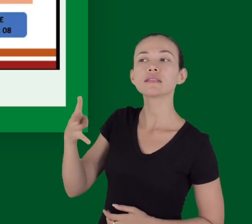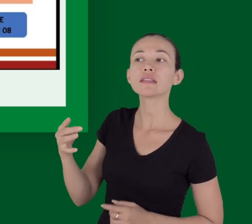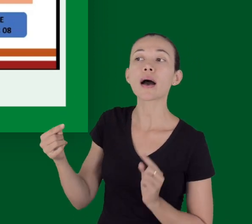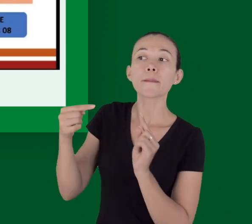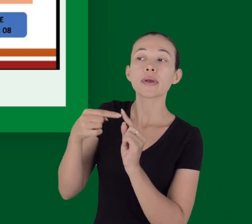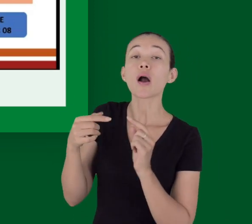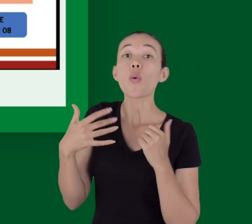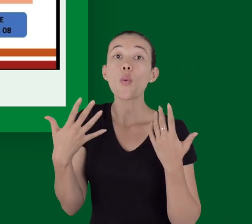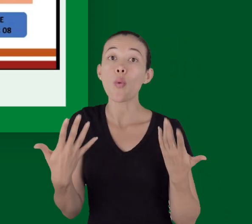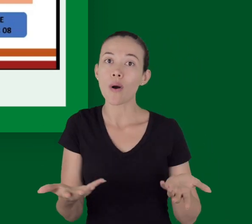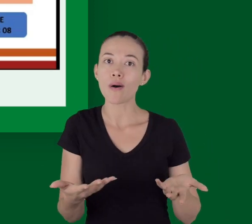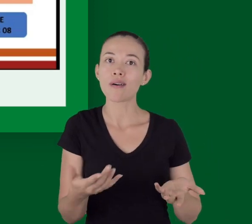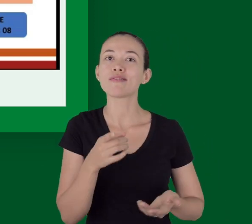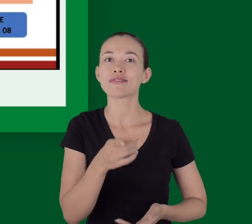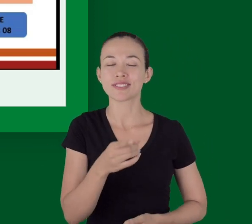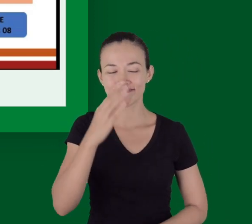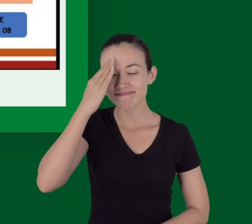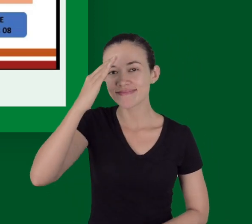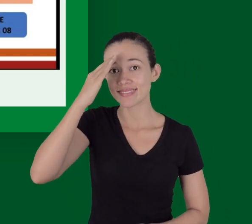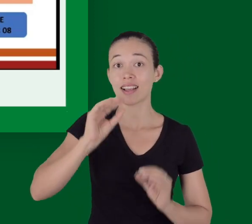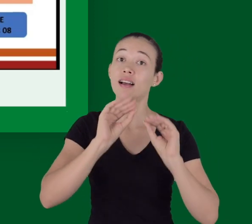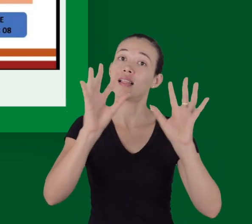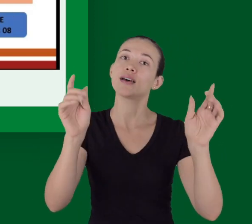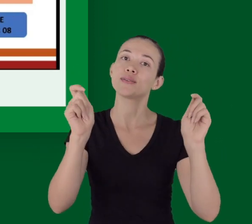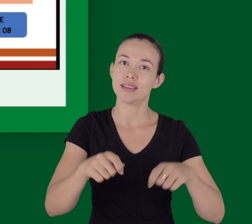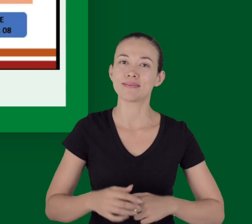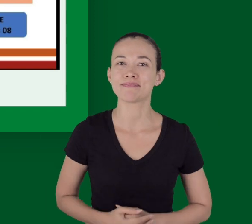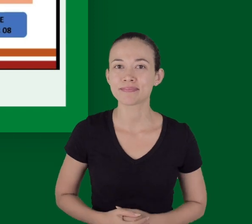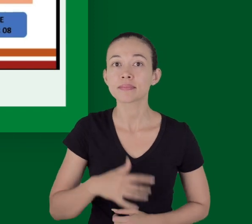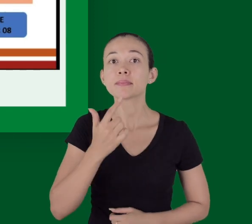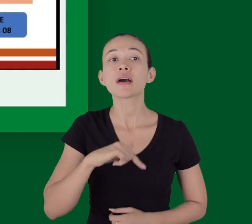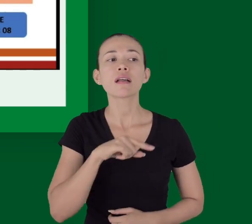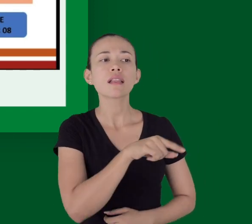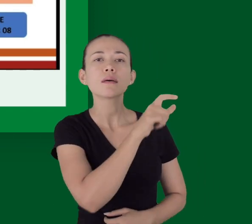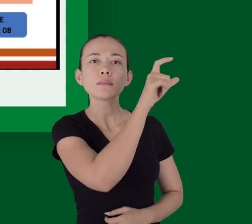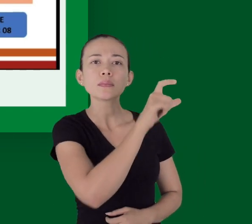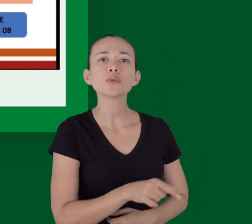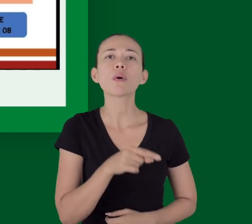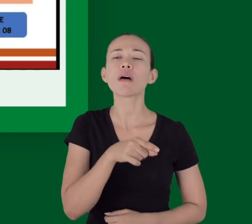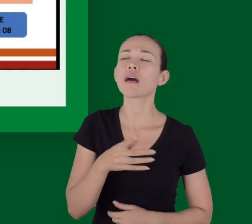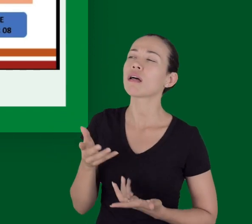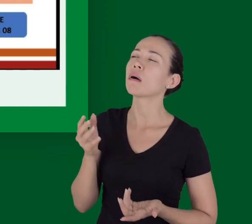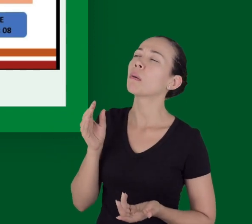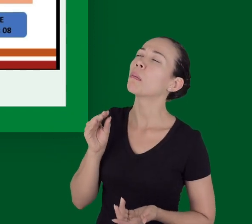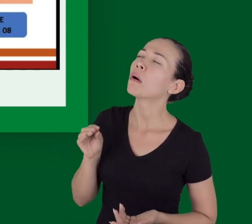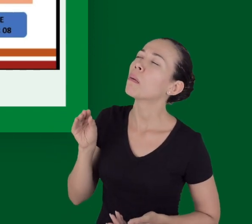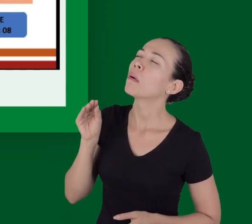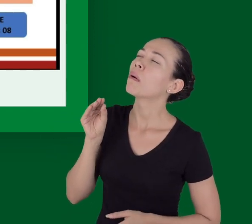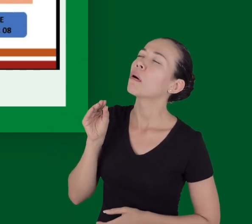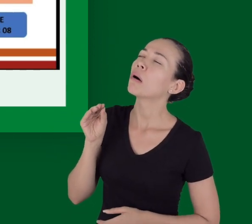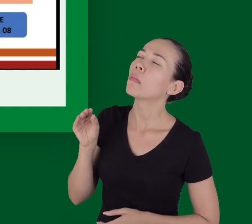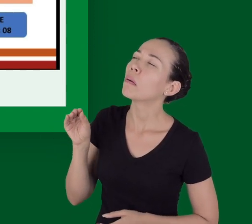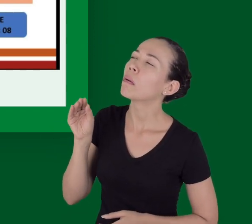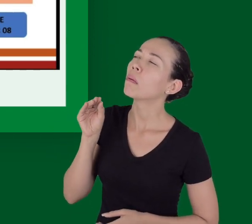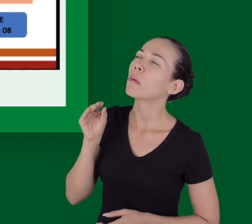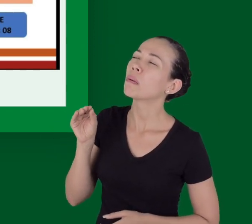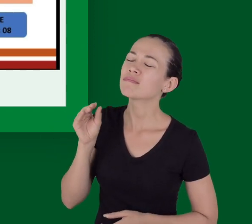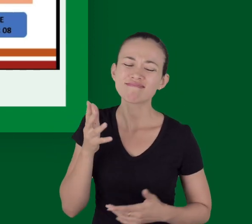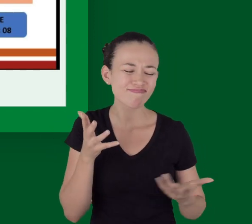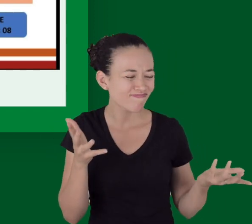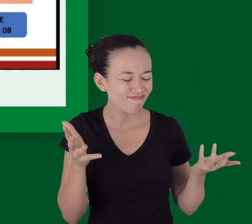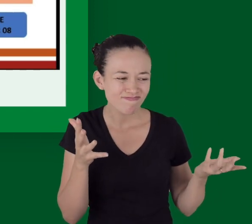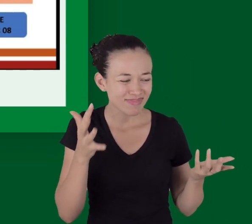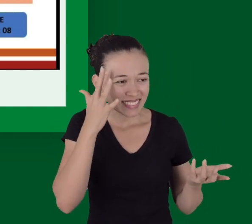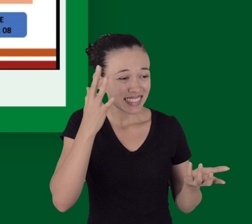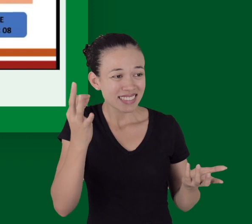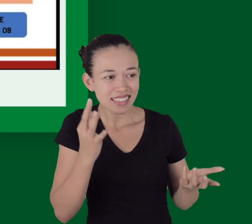coerente com aquele cenário. Por isso que eu preciso prestar atenção no que o paciente fala, para poder conseguir interpretar todos esses aspectos, né? E